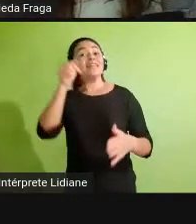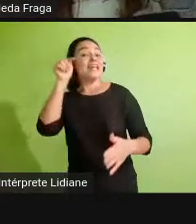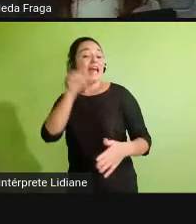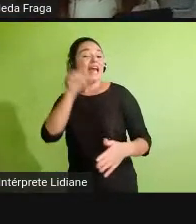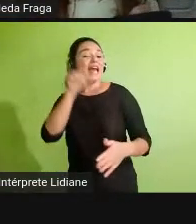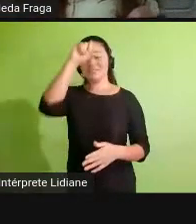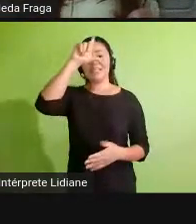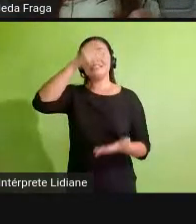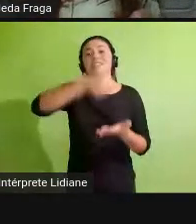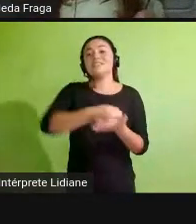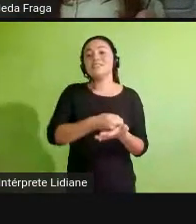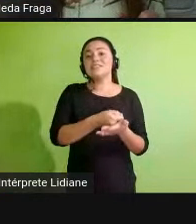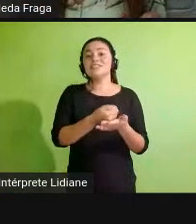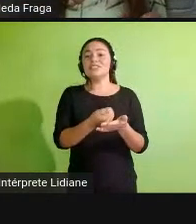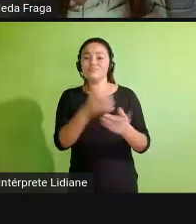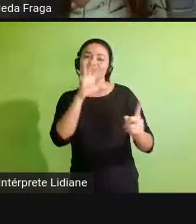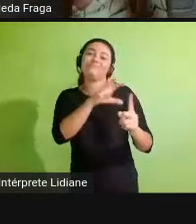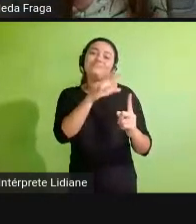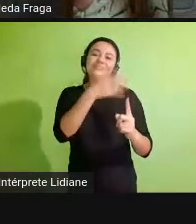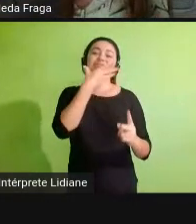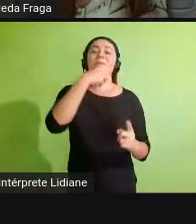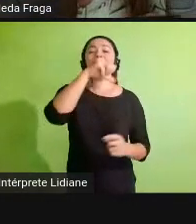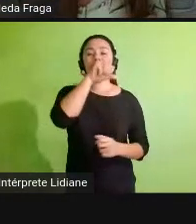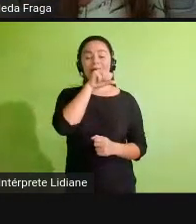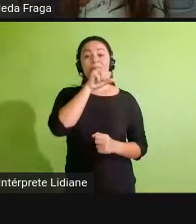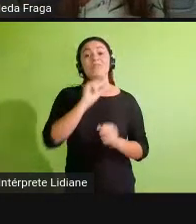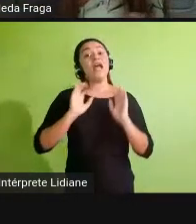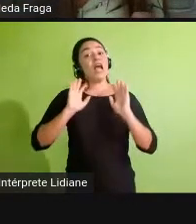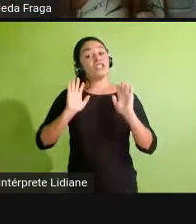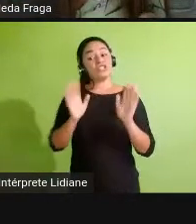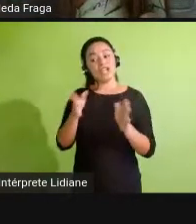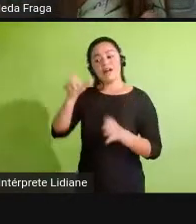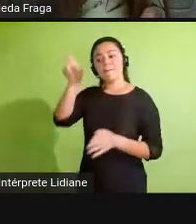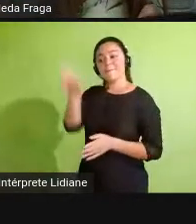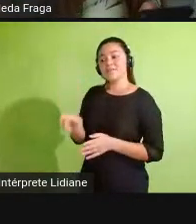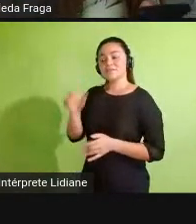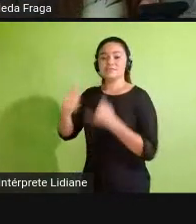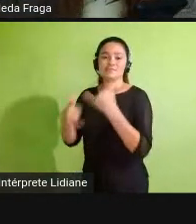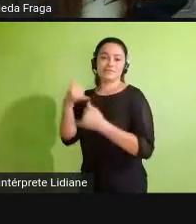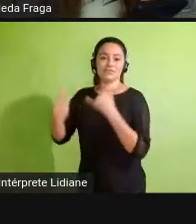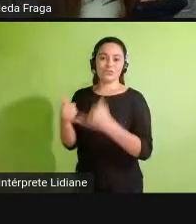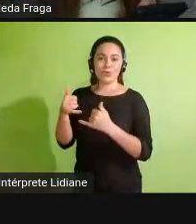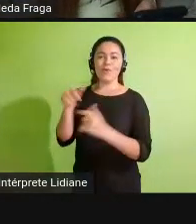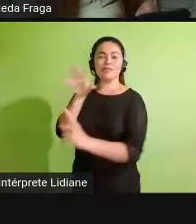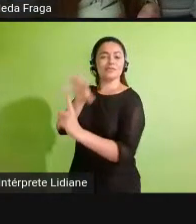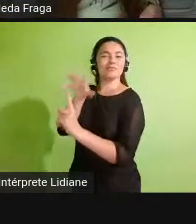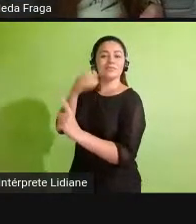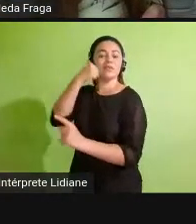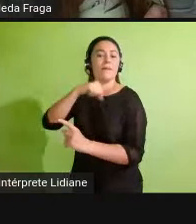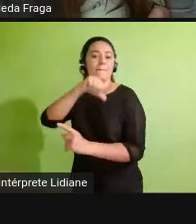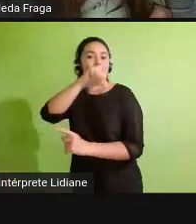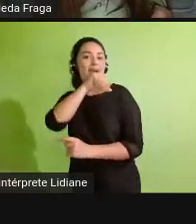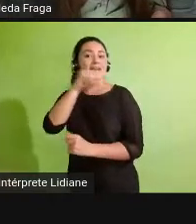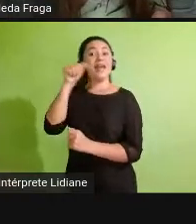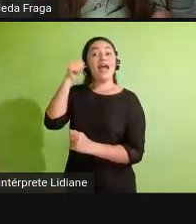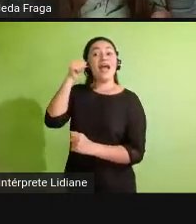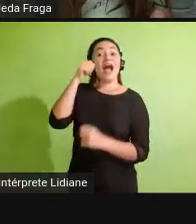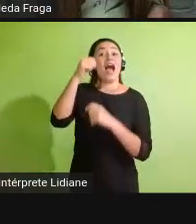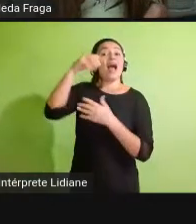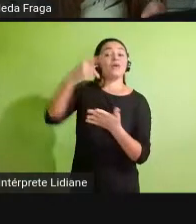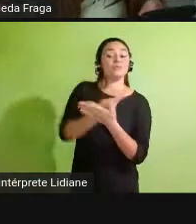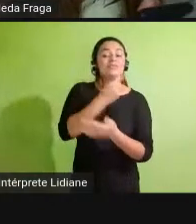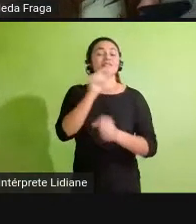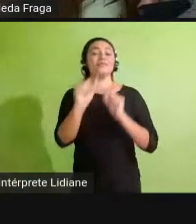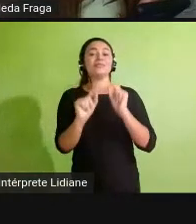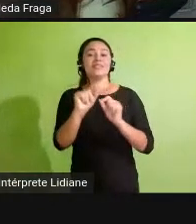jogadora escolhe se inspirar na mãe, então nós temos Hipátia cresceu e criou grande afeição por sua mãe. O tempo passou